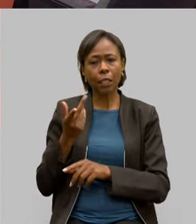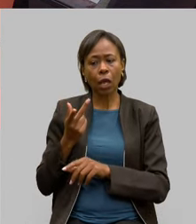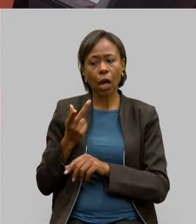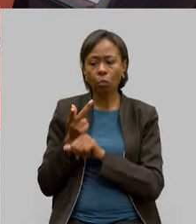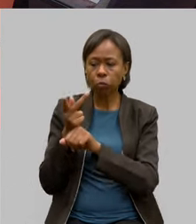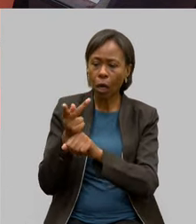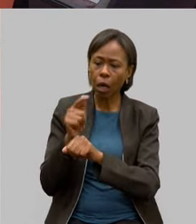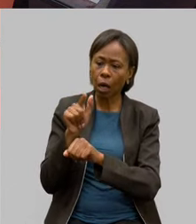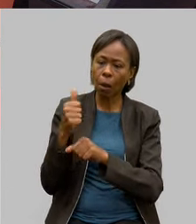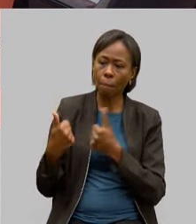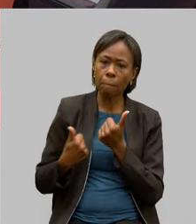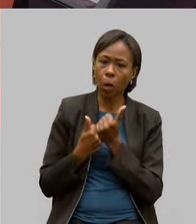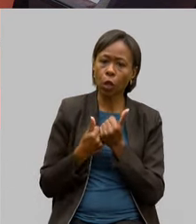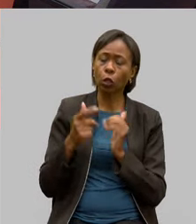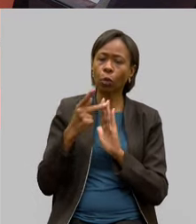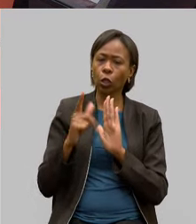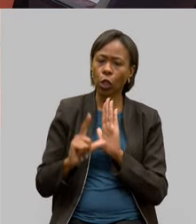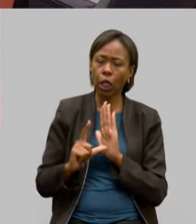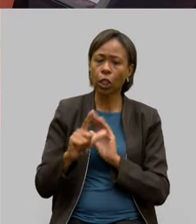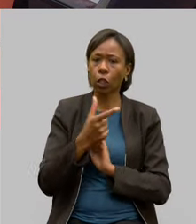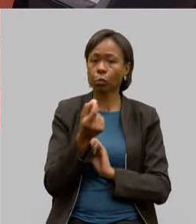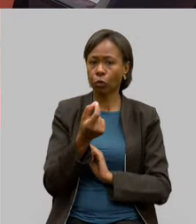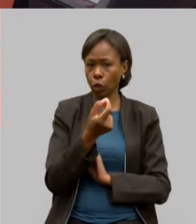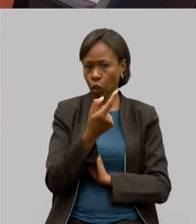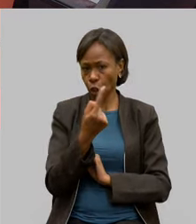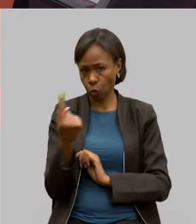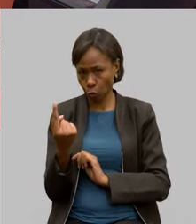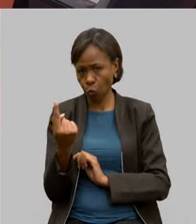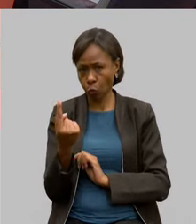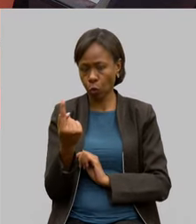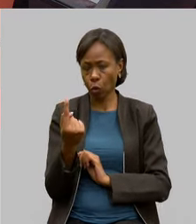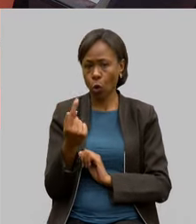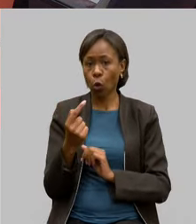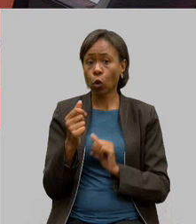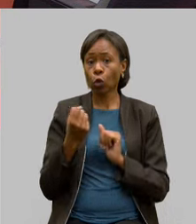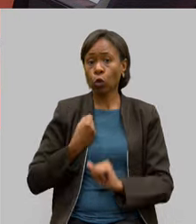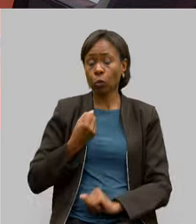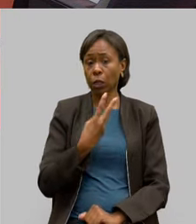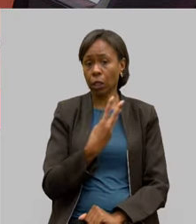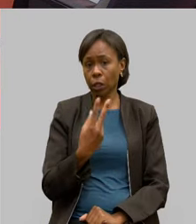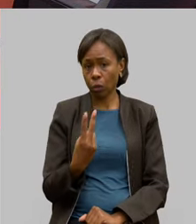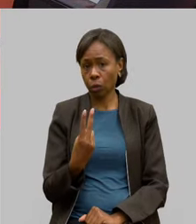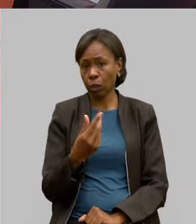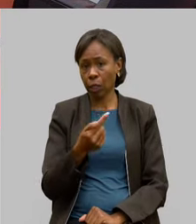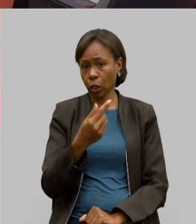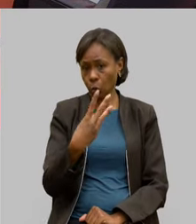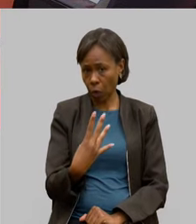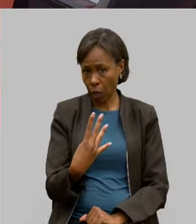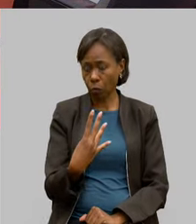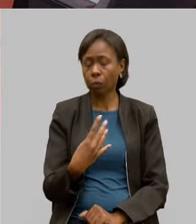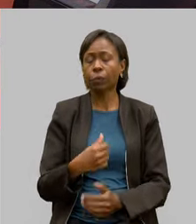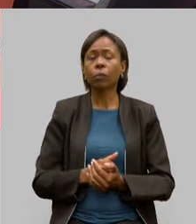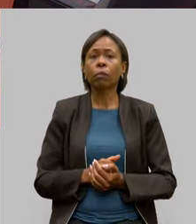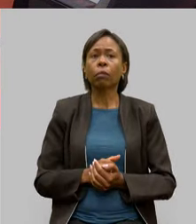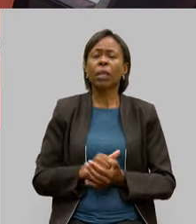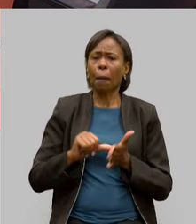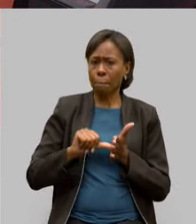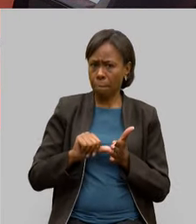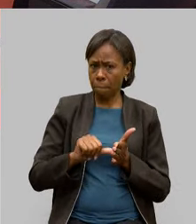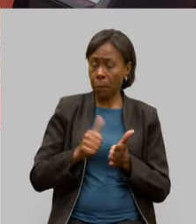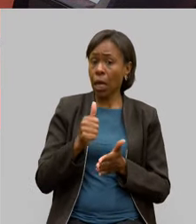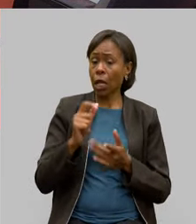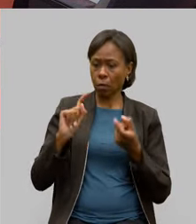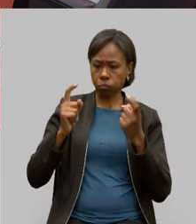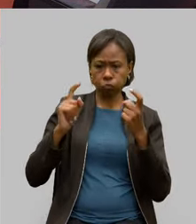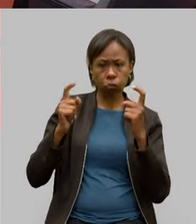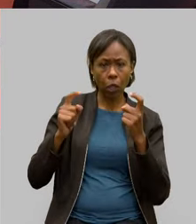pelo projeto de lei de 2021 eh 31 3274 e elas eh na primeira reunião